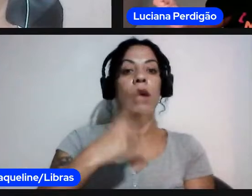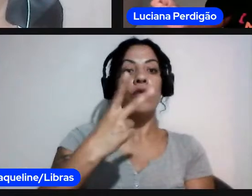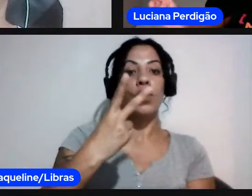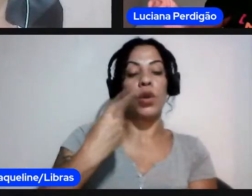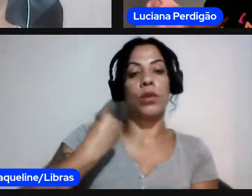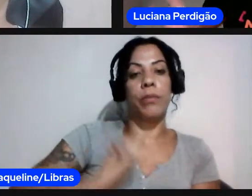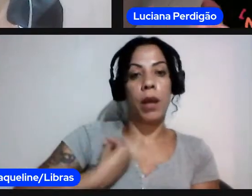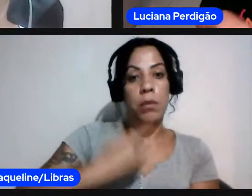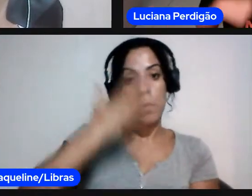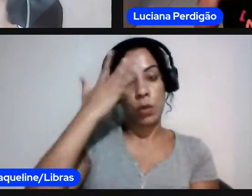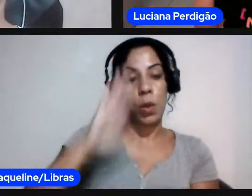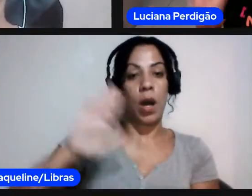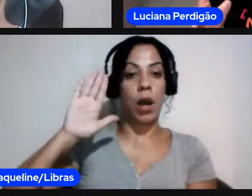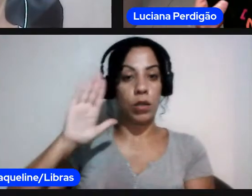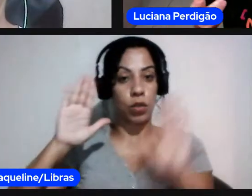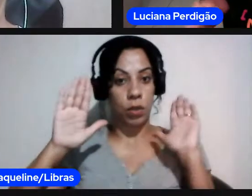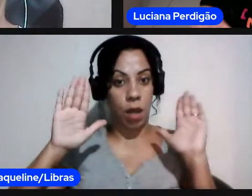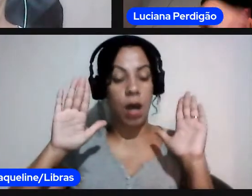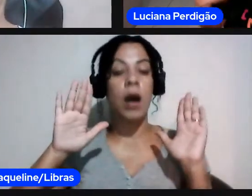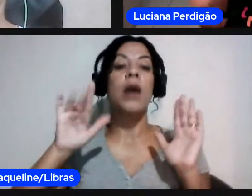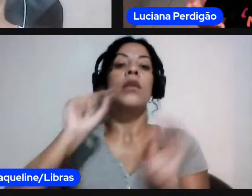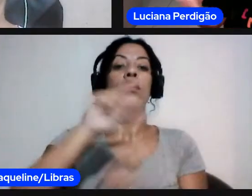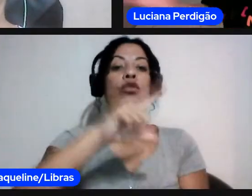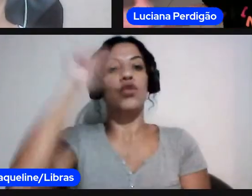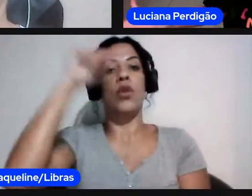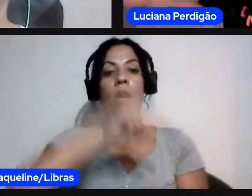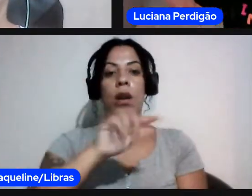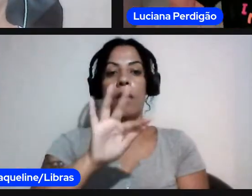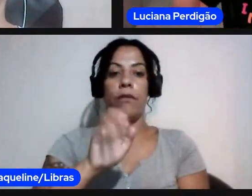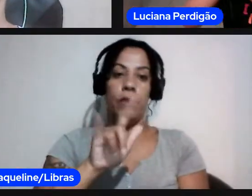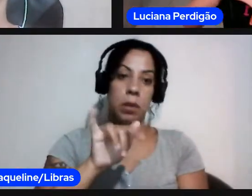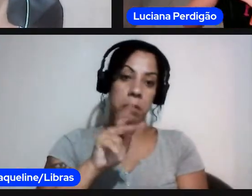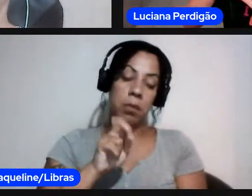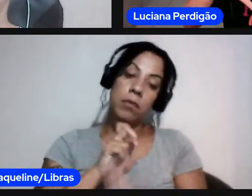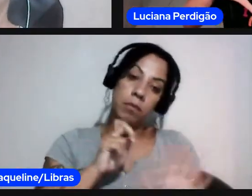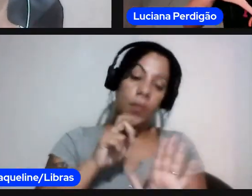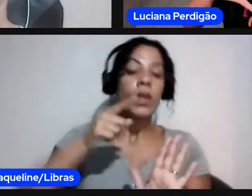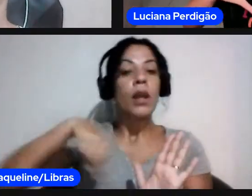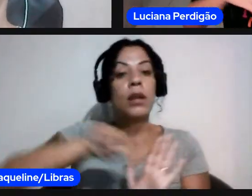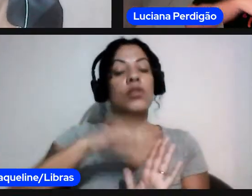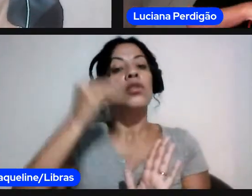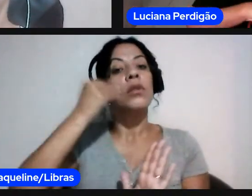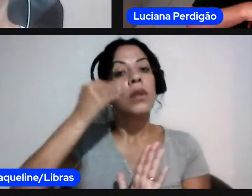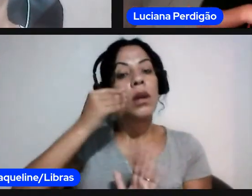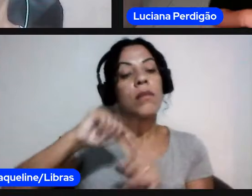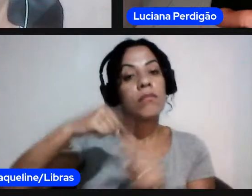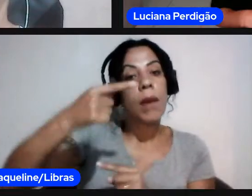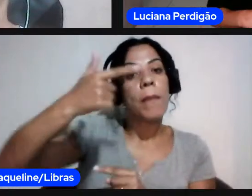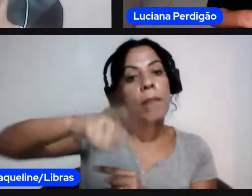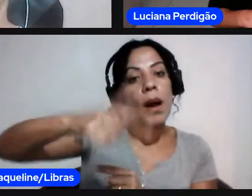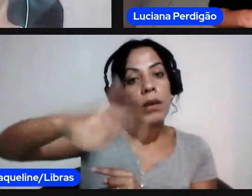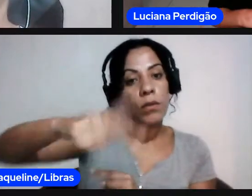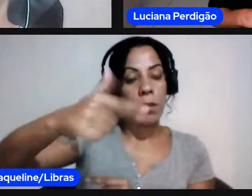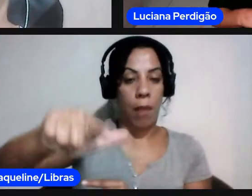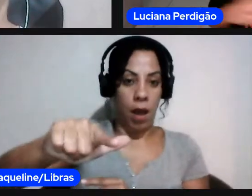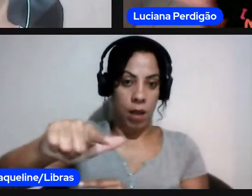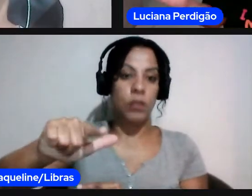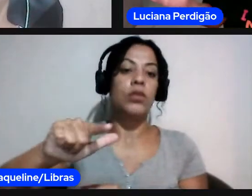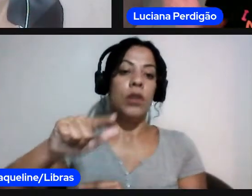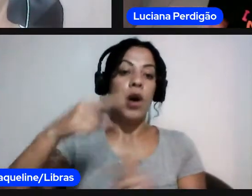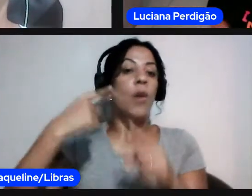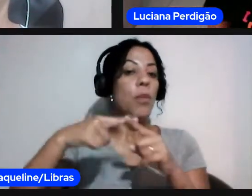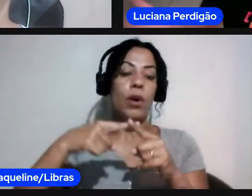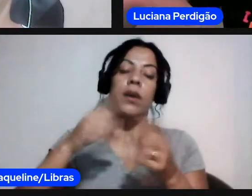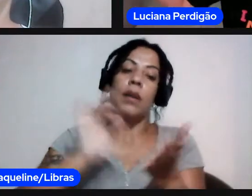selecionado foi o Felipe. A gente pretende abrir novos editais até para poder ampliar esse quadro, porque a demanda é grande.